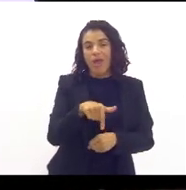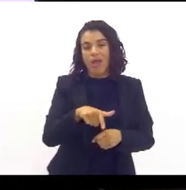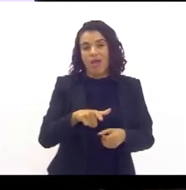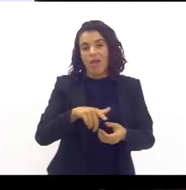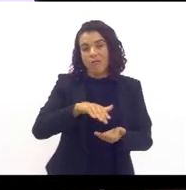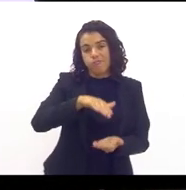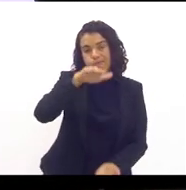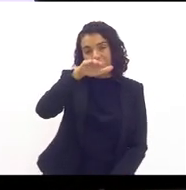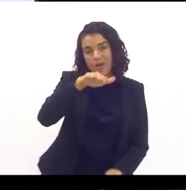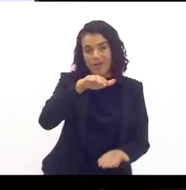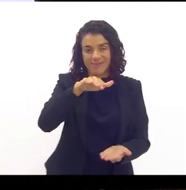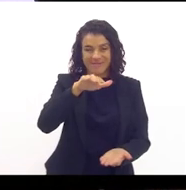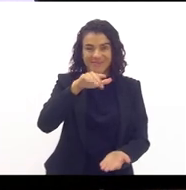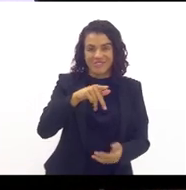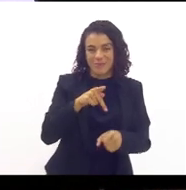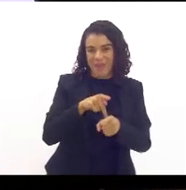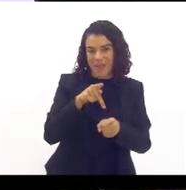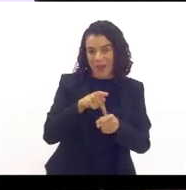do Brent,